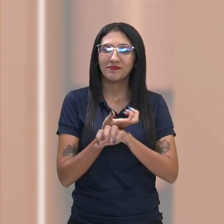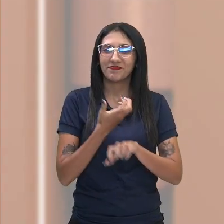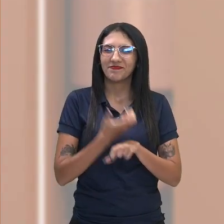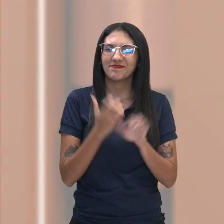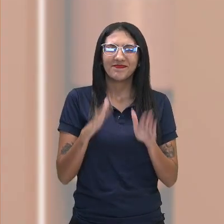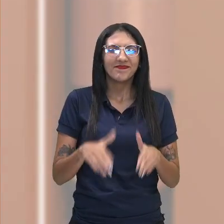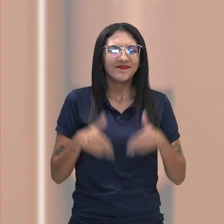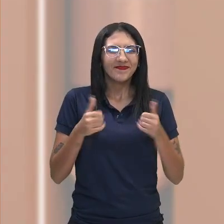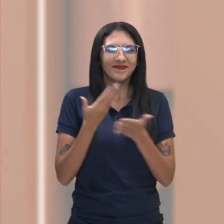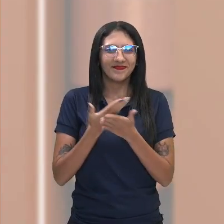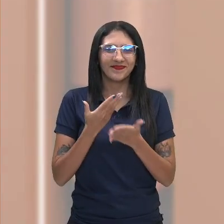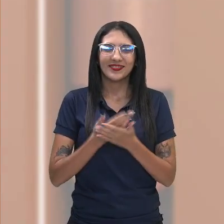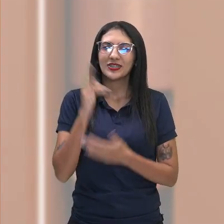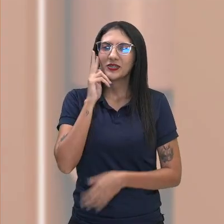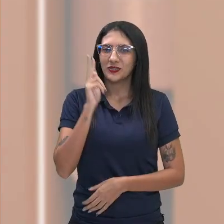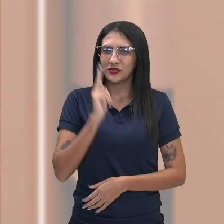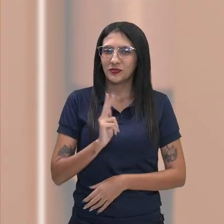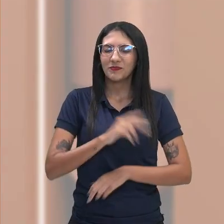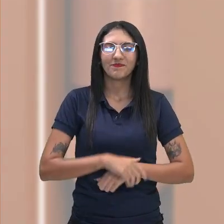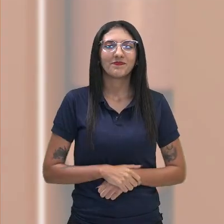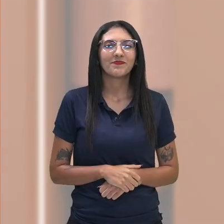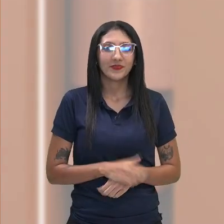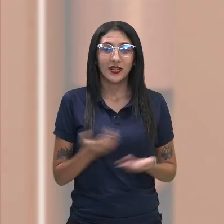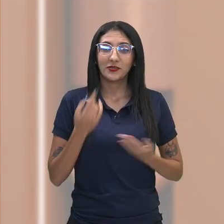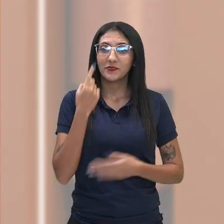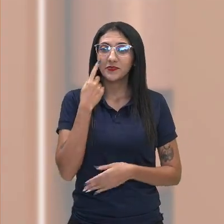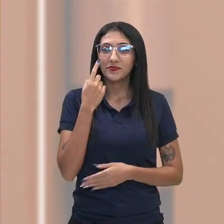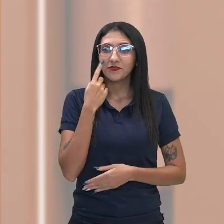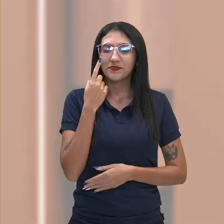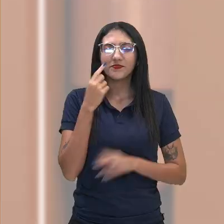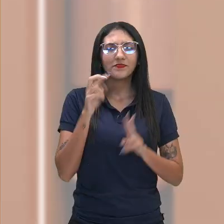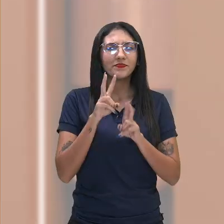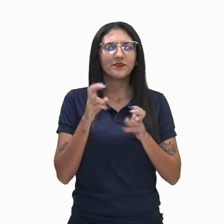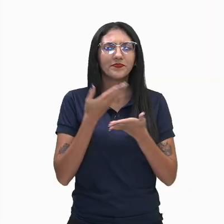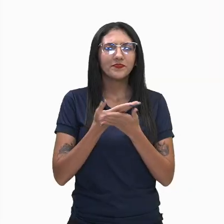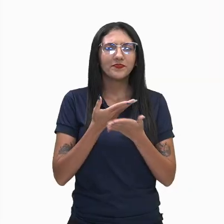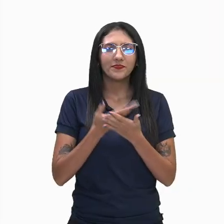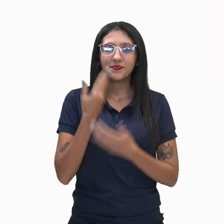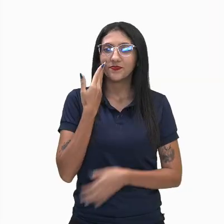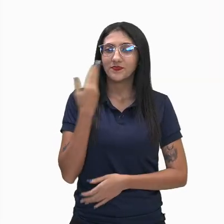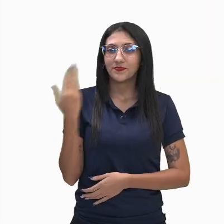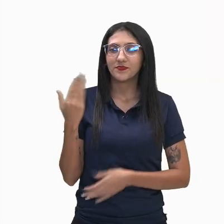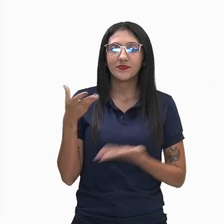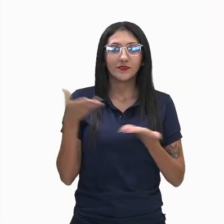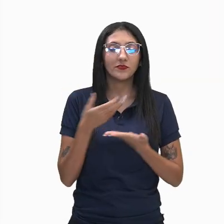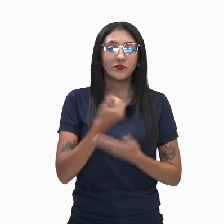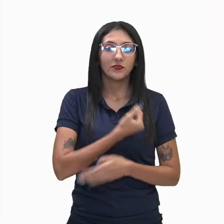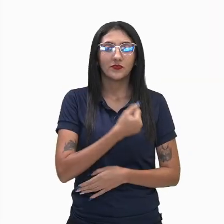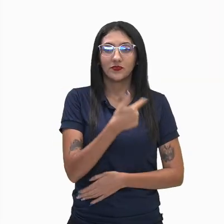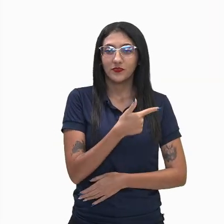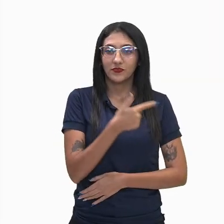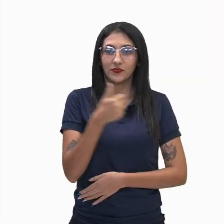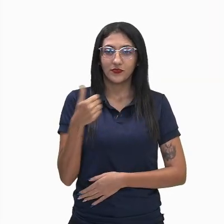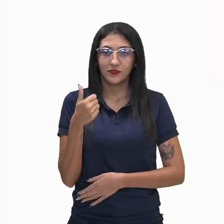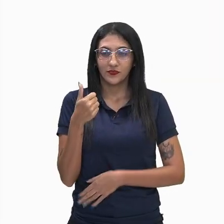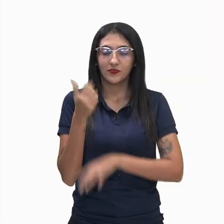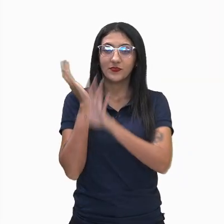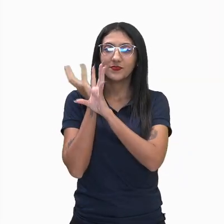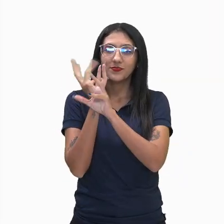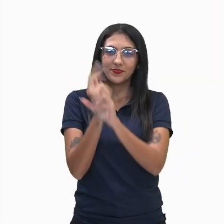o componente de História. Vamos à nossa aula de número 21, né? Revisão